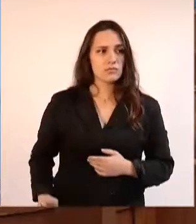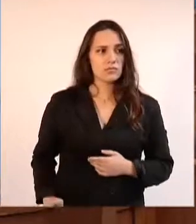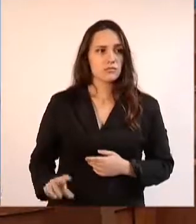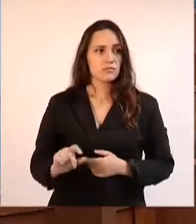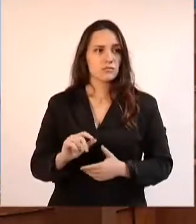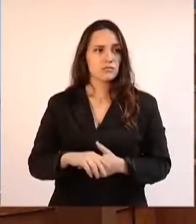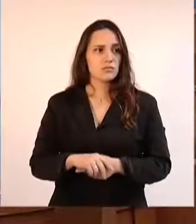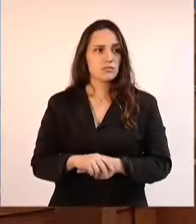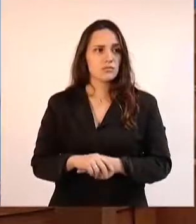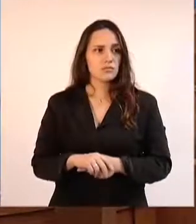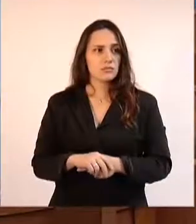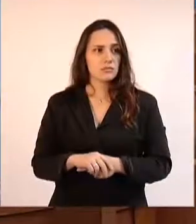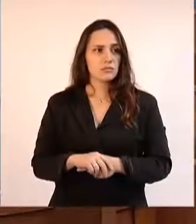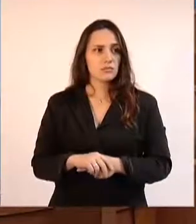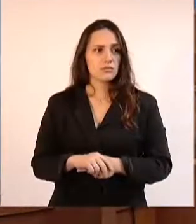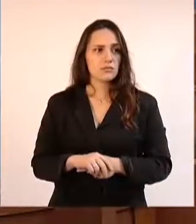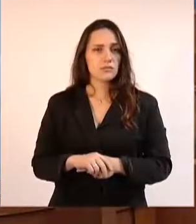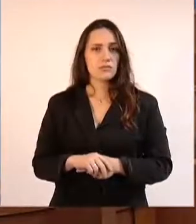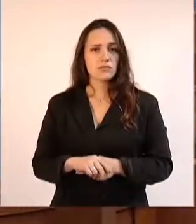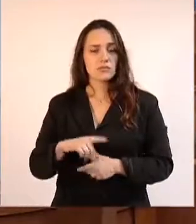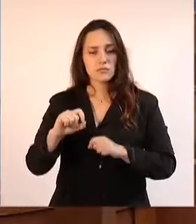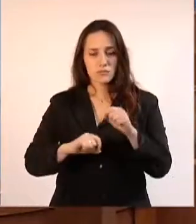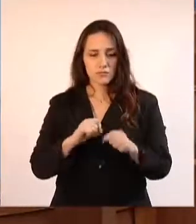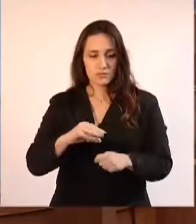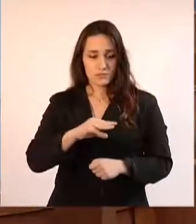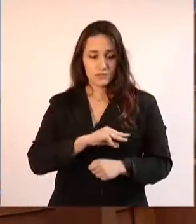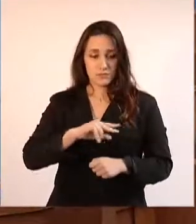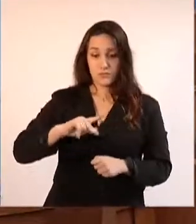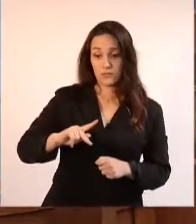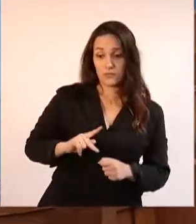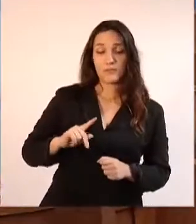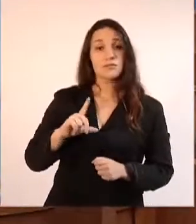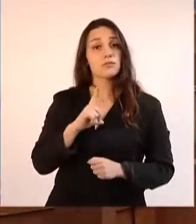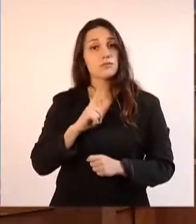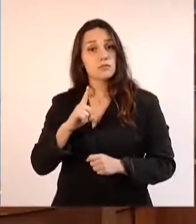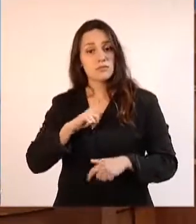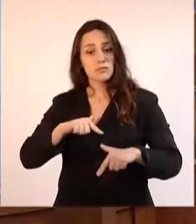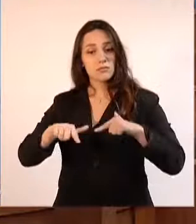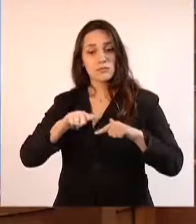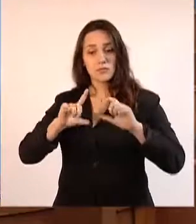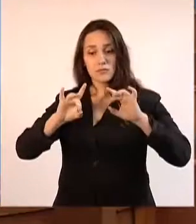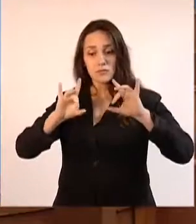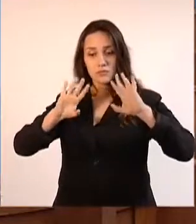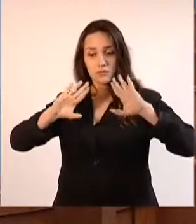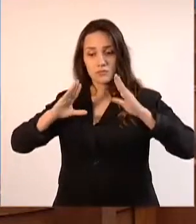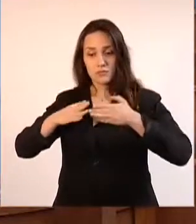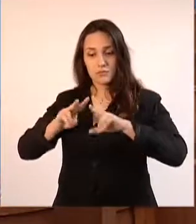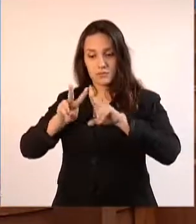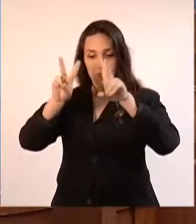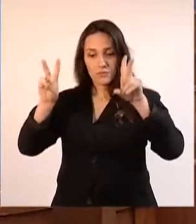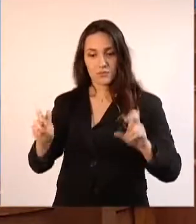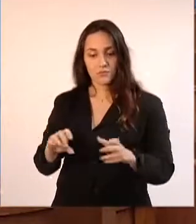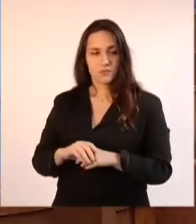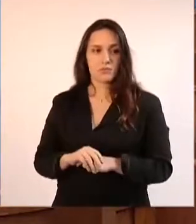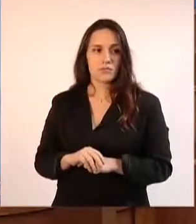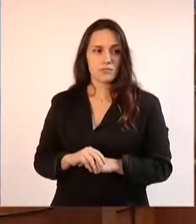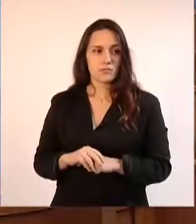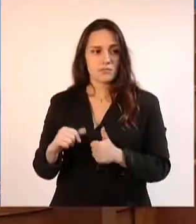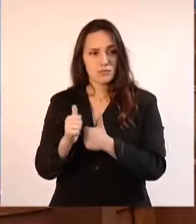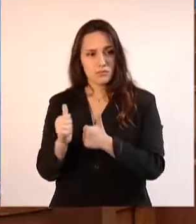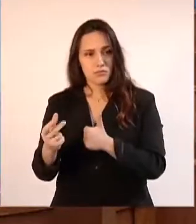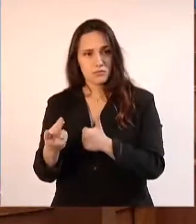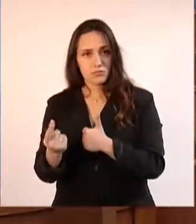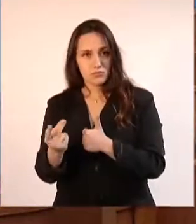considera o Ministério Público com atuação especializada perante os tribunais de